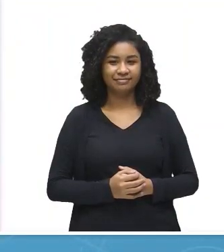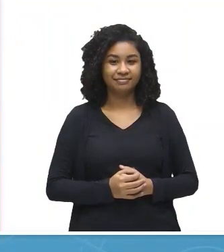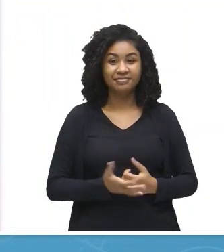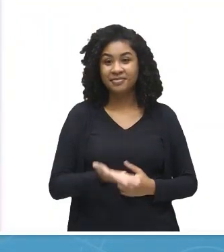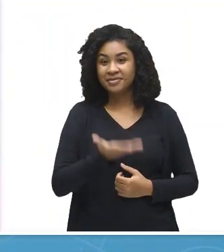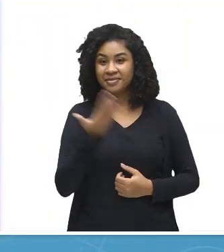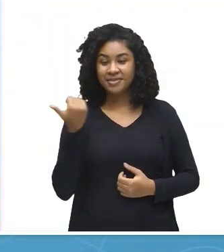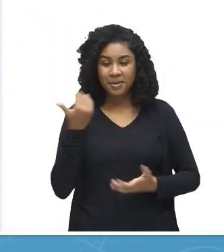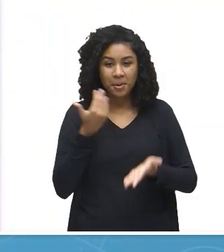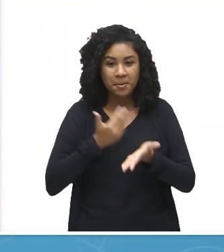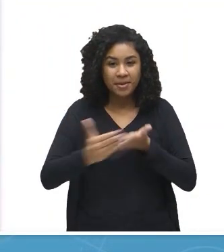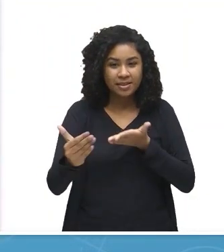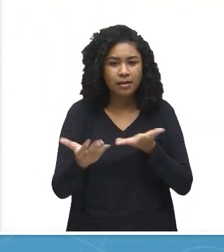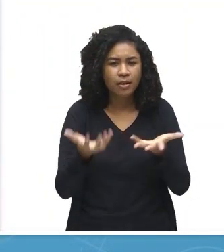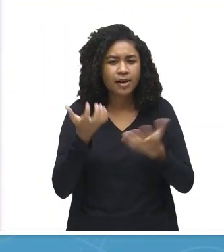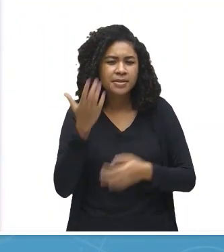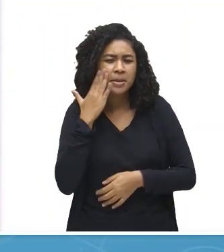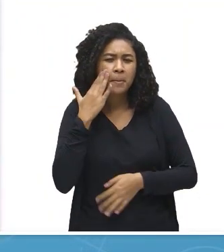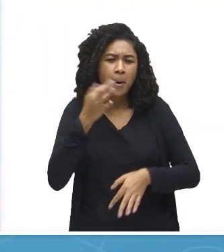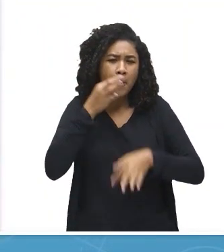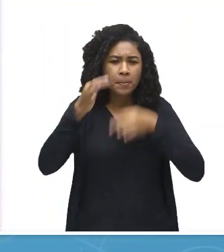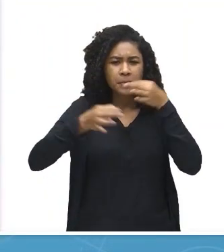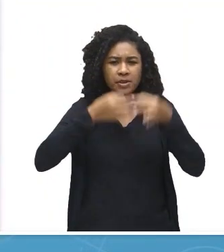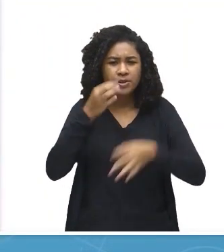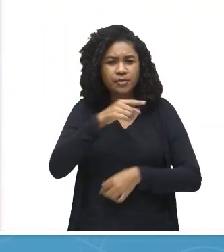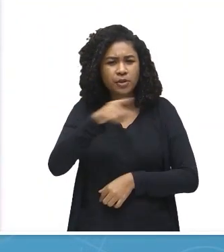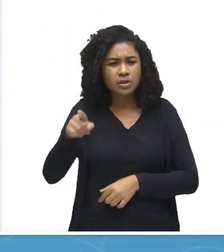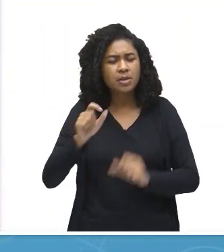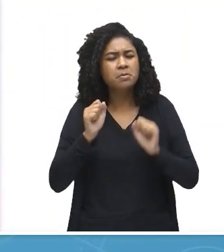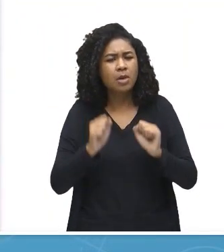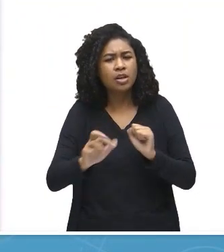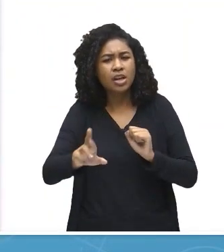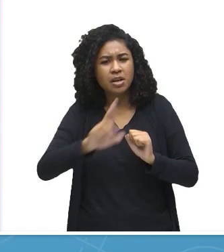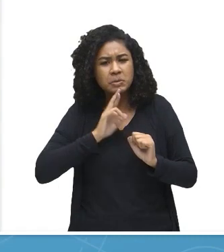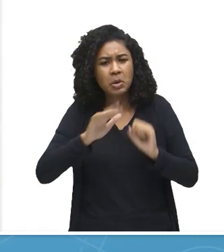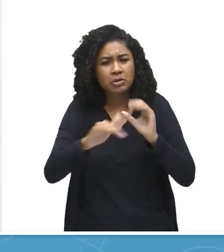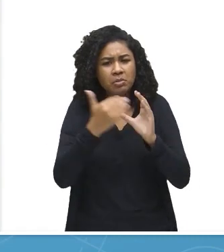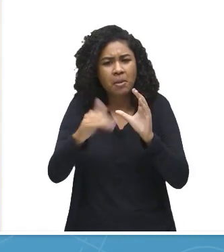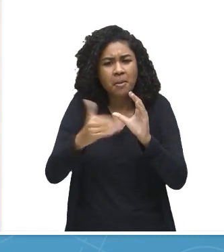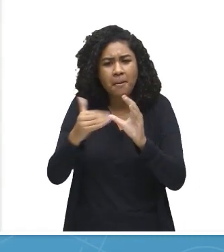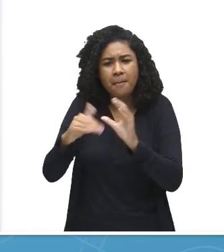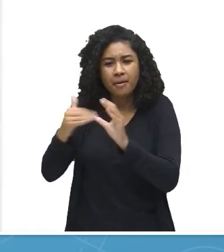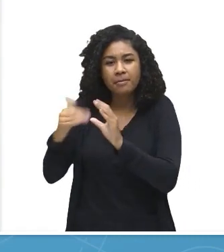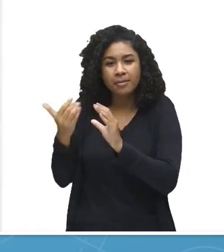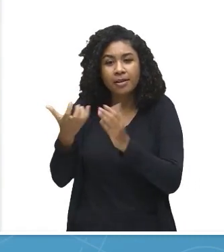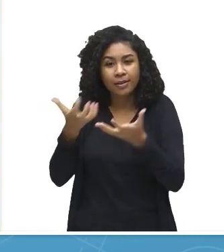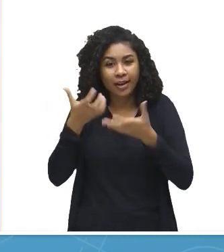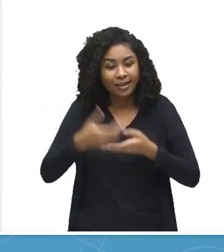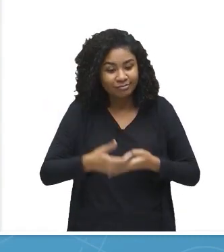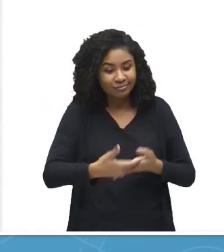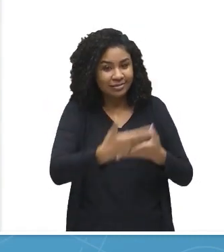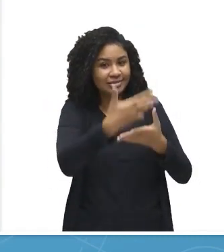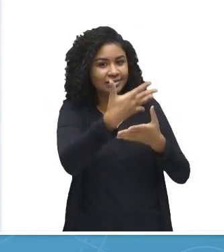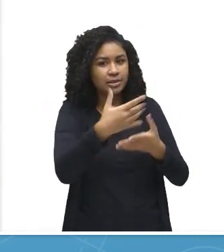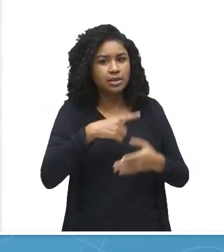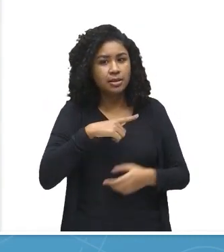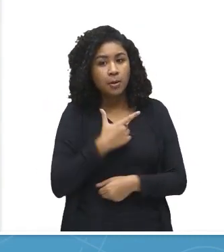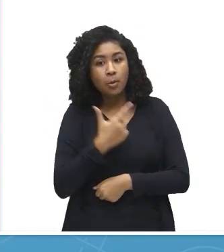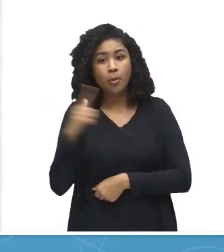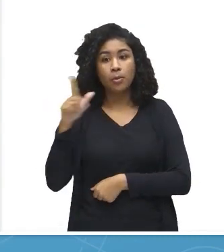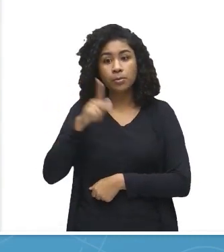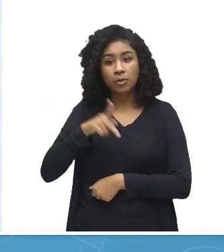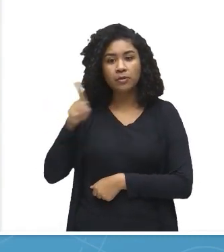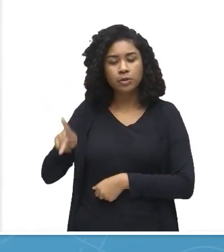Vamos lá que eu quero ver a participação de vocês. Coloquem lá as respostas no chat que a gente vai olhando por aqui. Existem outros professores de